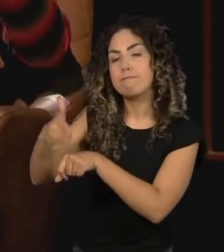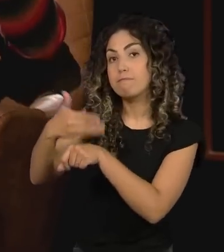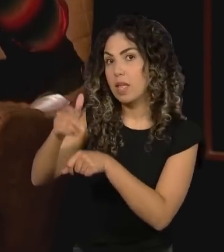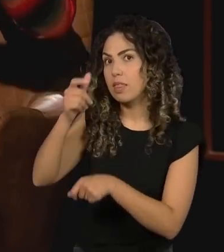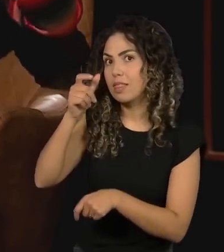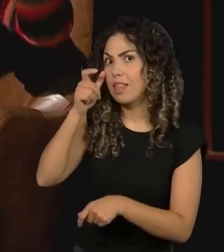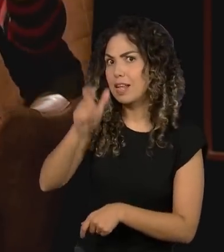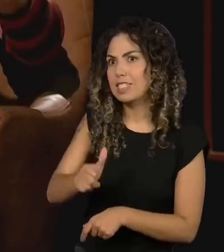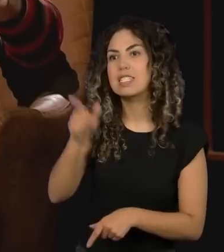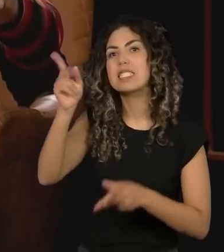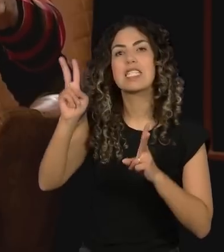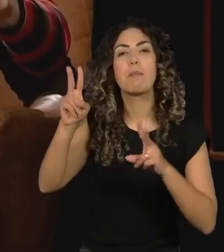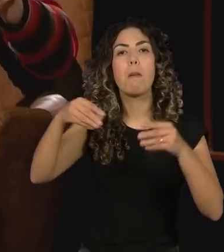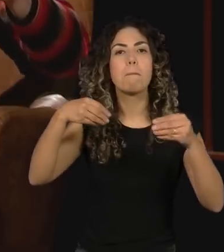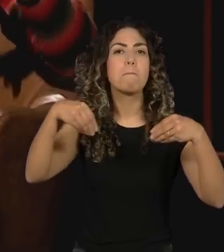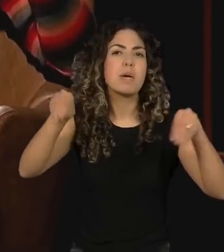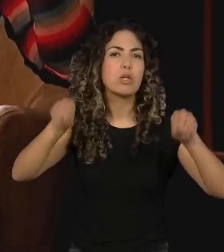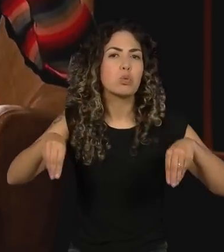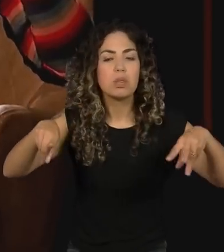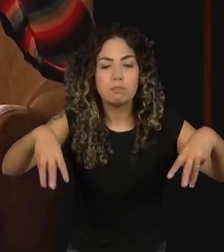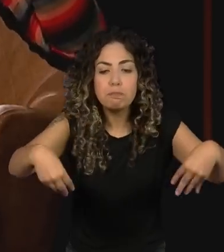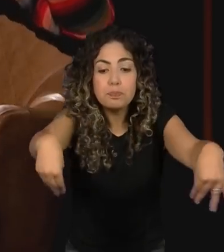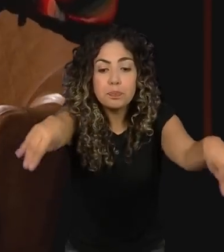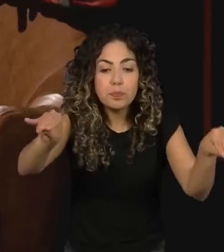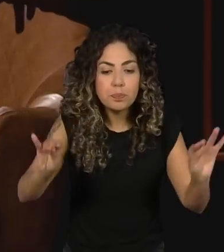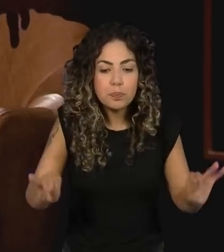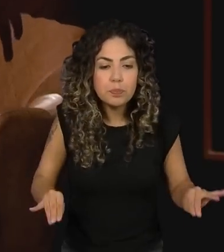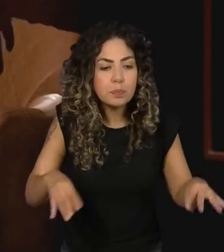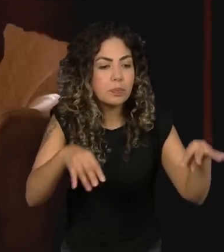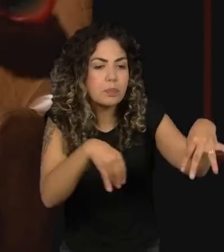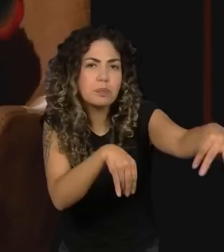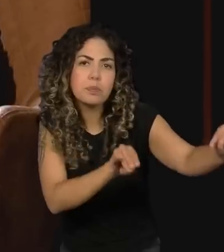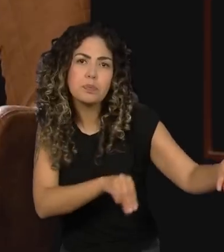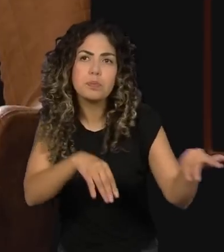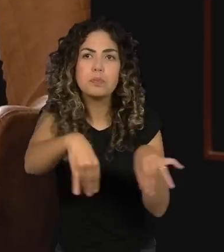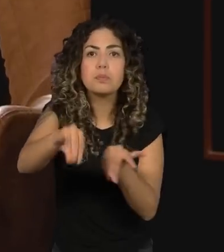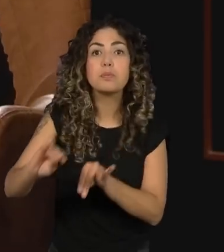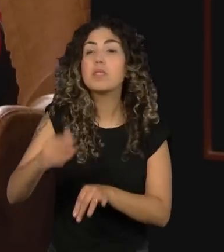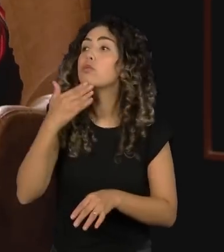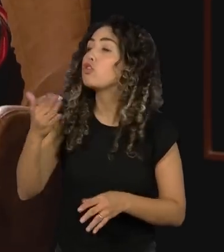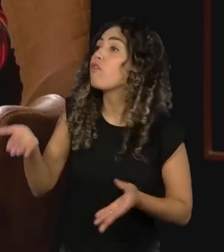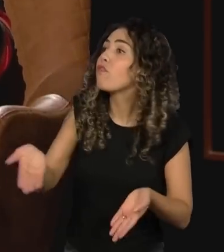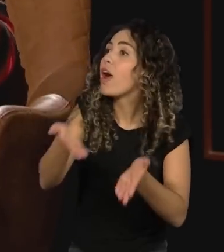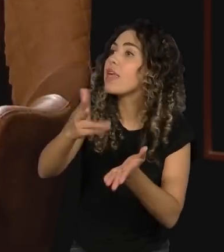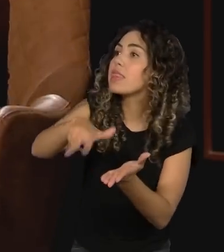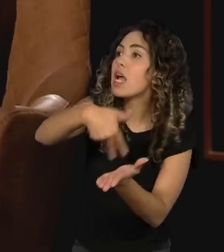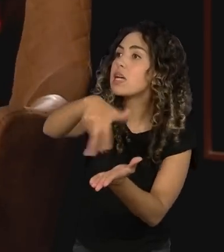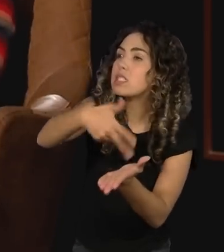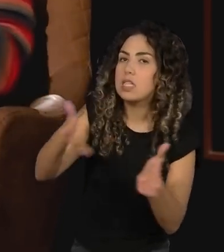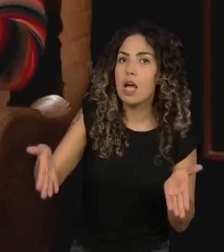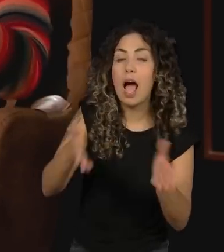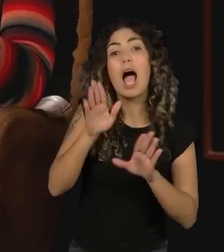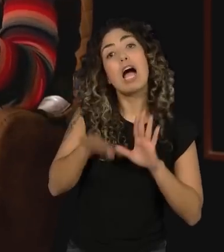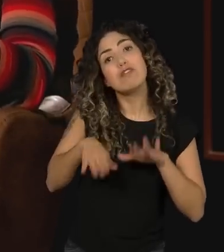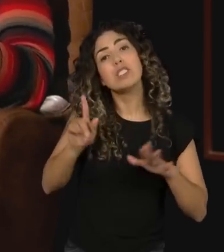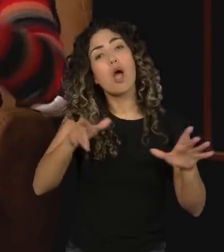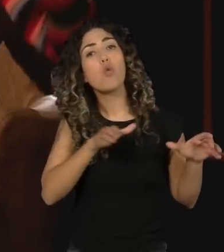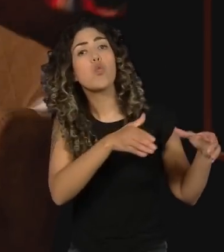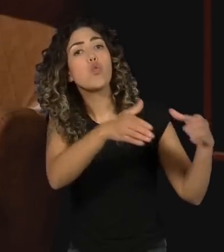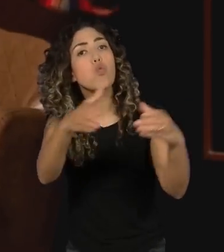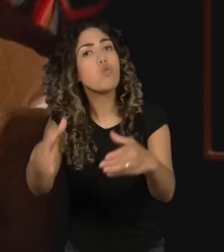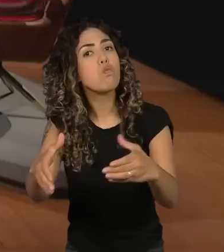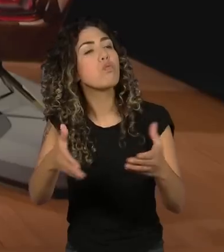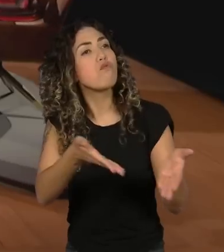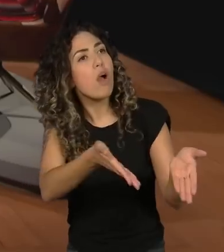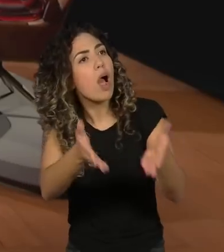pedia para as pessoas dançarem, e ele, às vezes, pedia individualmente também. Era em grupo e individual.